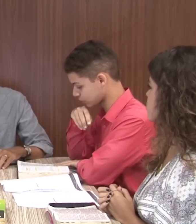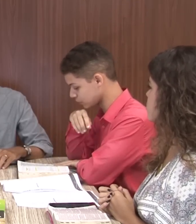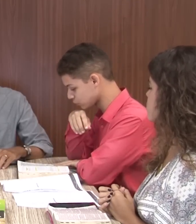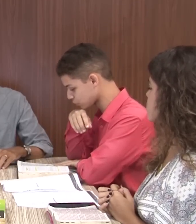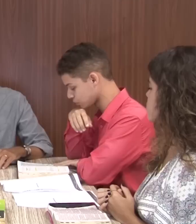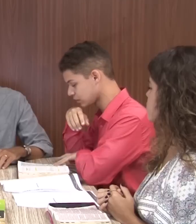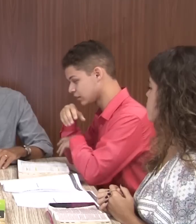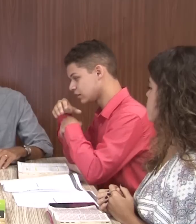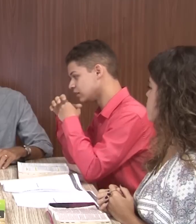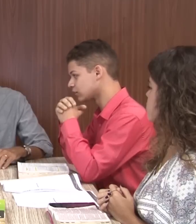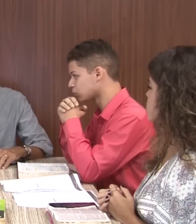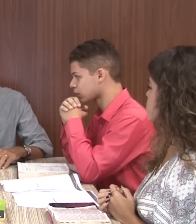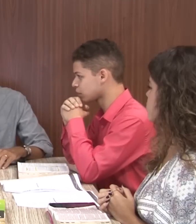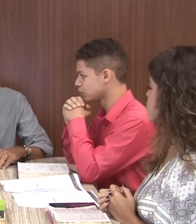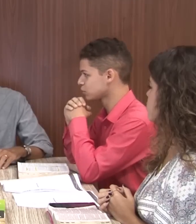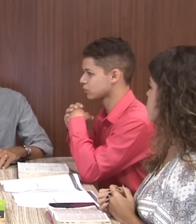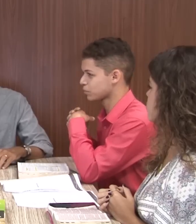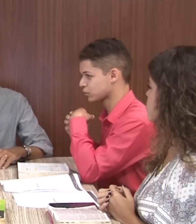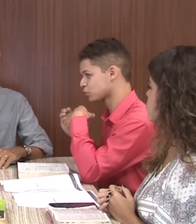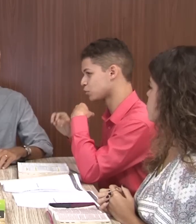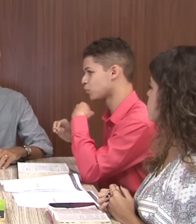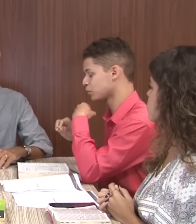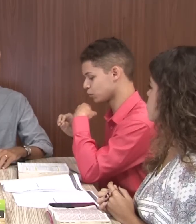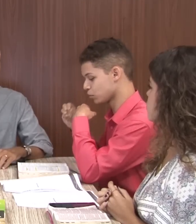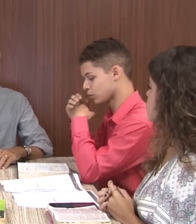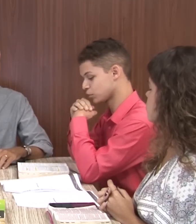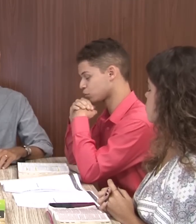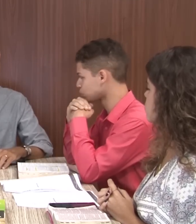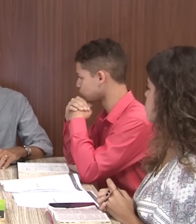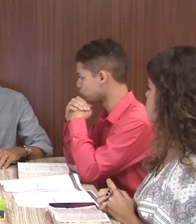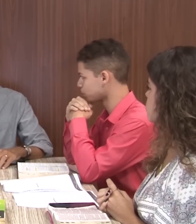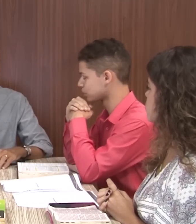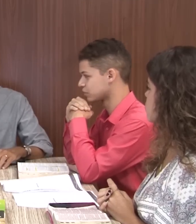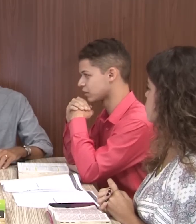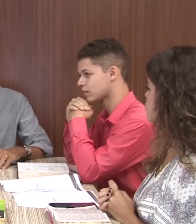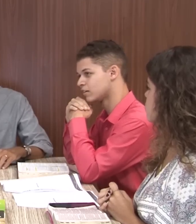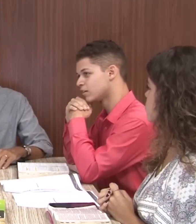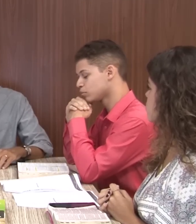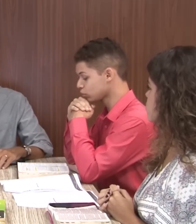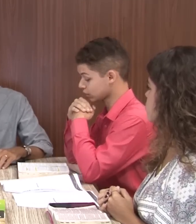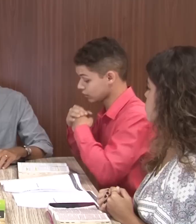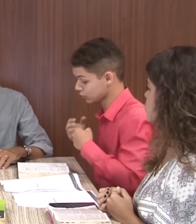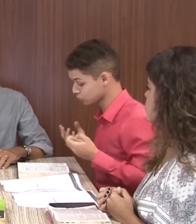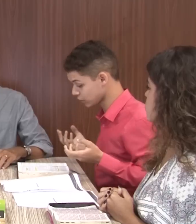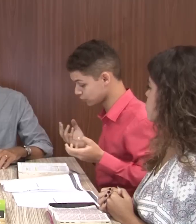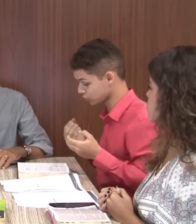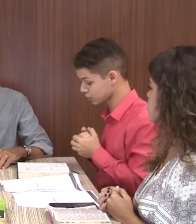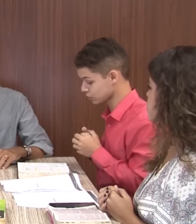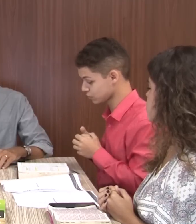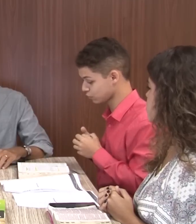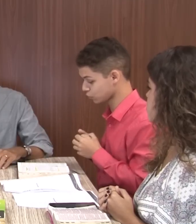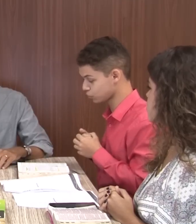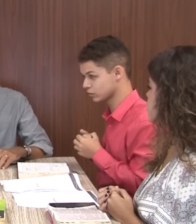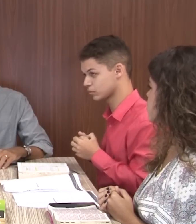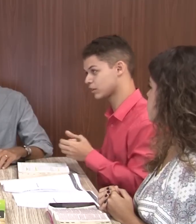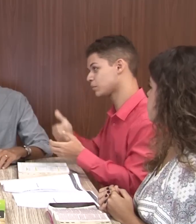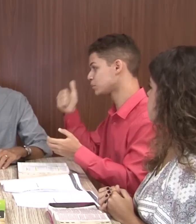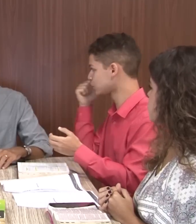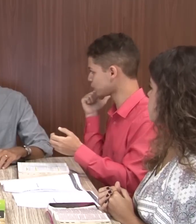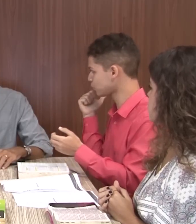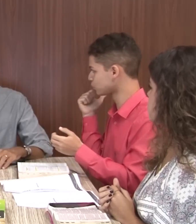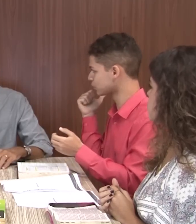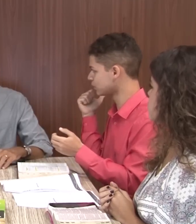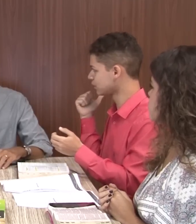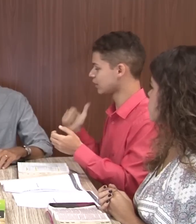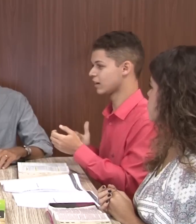Senhor Jesus Cristo. Então, claramente, essa passagem que o irmão pegou é realmente muito boa para citar, porque ela tem tudo a ver com o que a gente falou, por exemplo, lá na